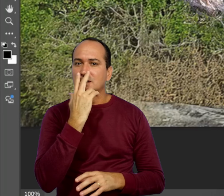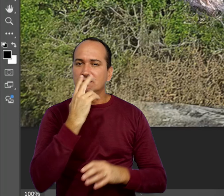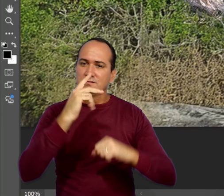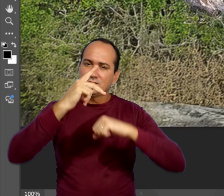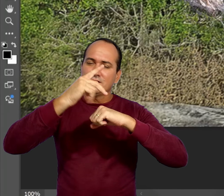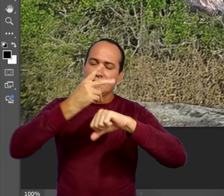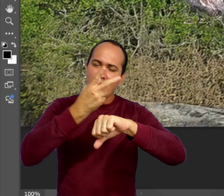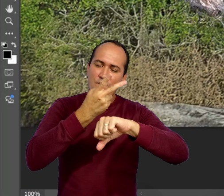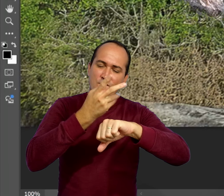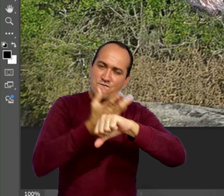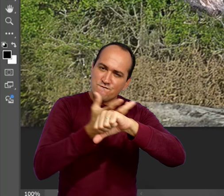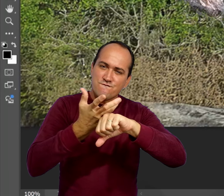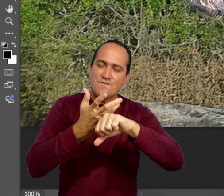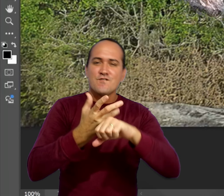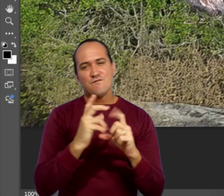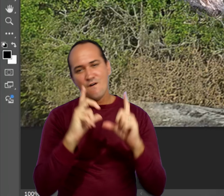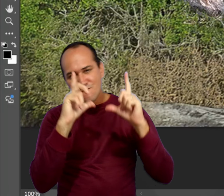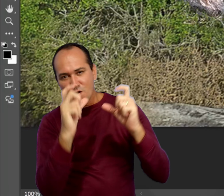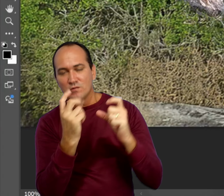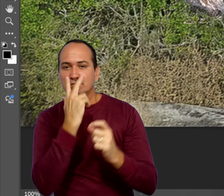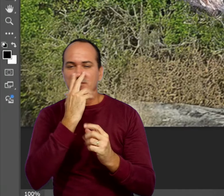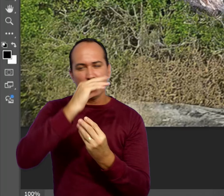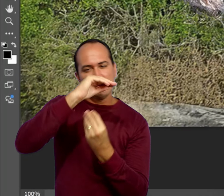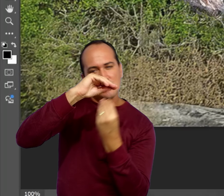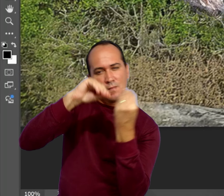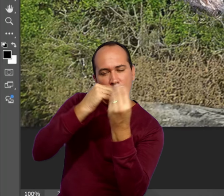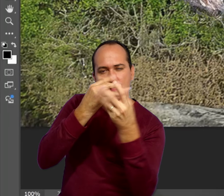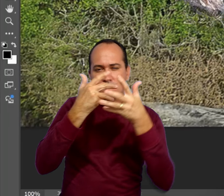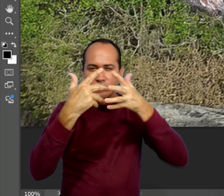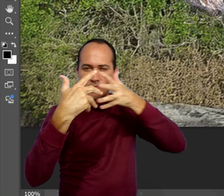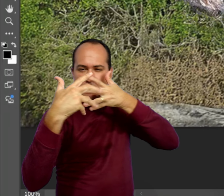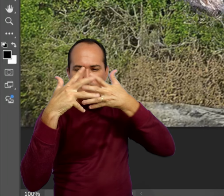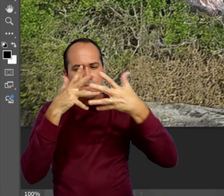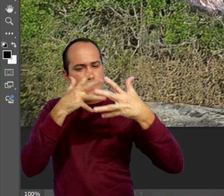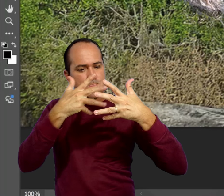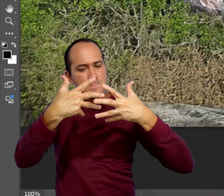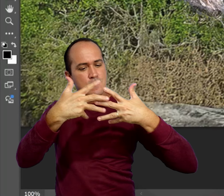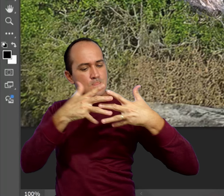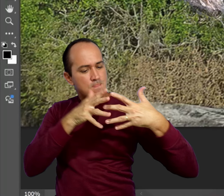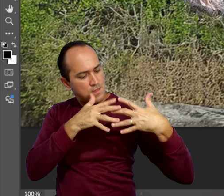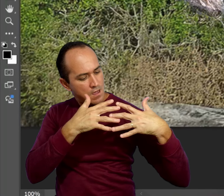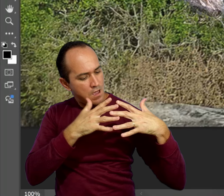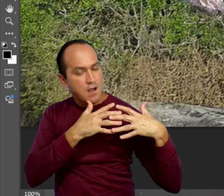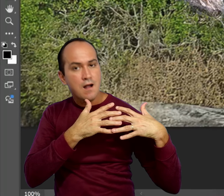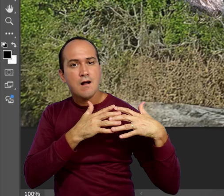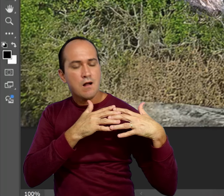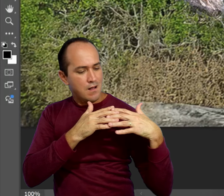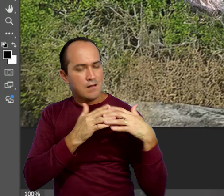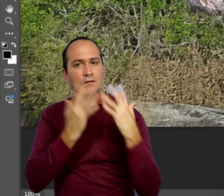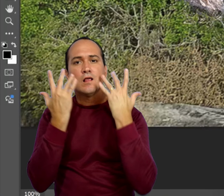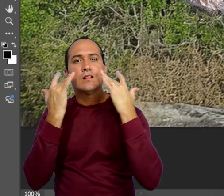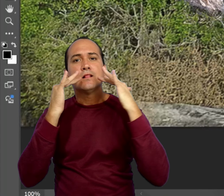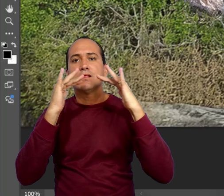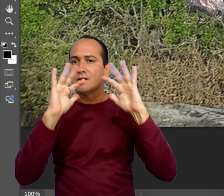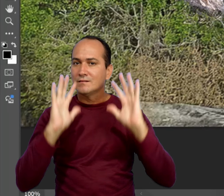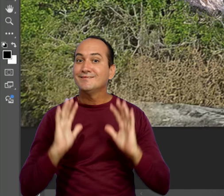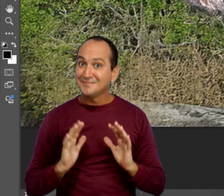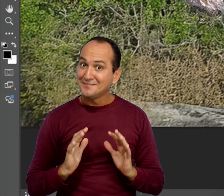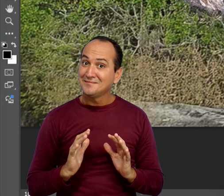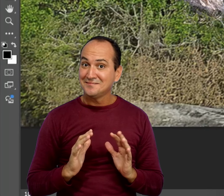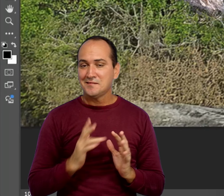estivesse passando aqui em cima da foto. Então acaba fazendo com que essa mistura, né, essa inserção desse elemento aqui, pareça muito